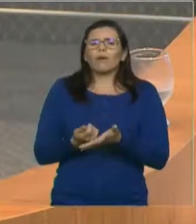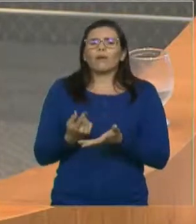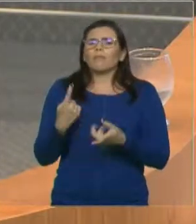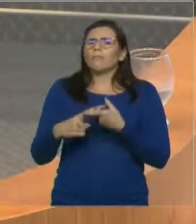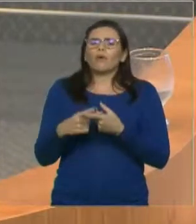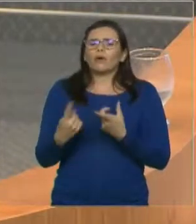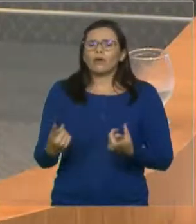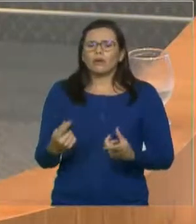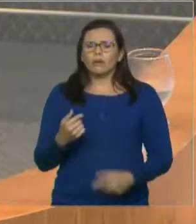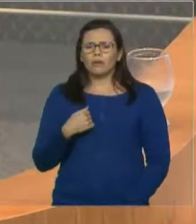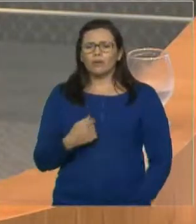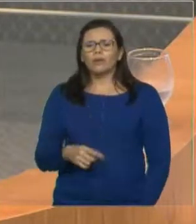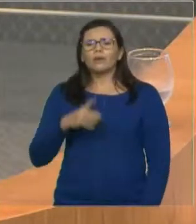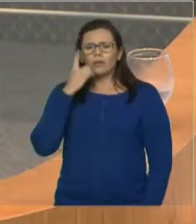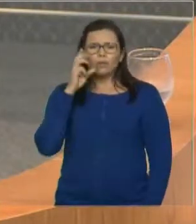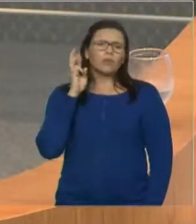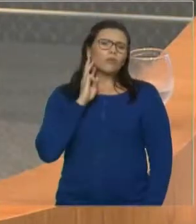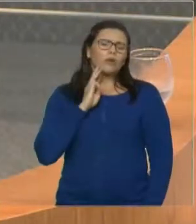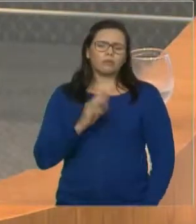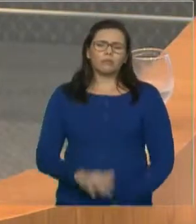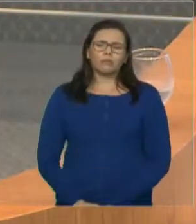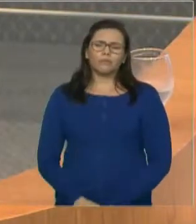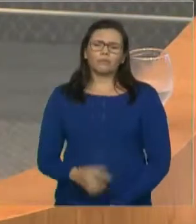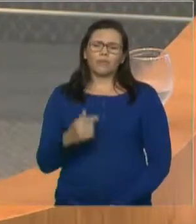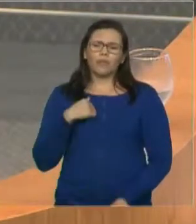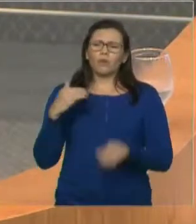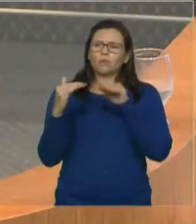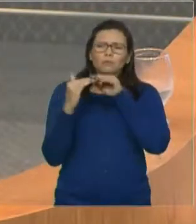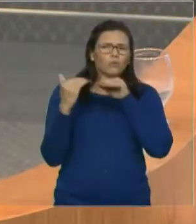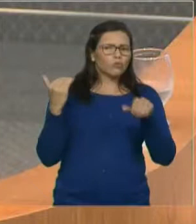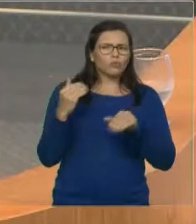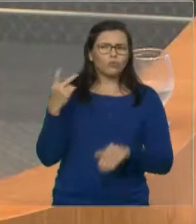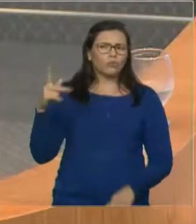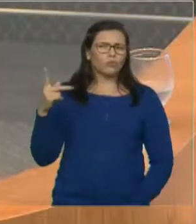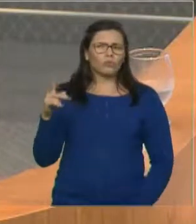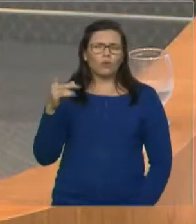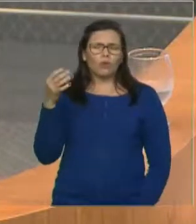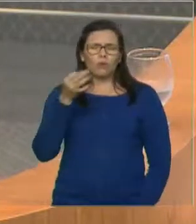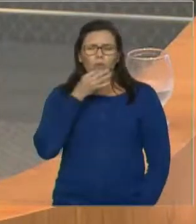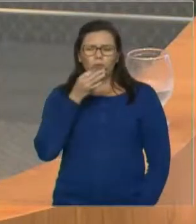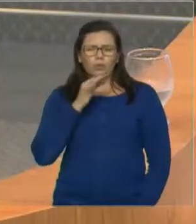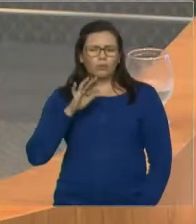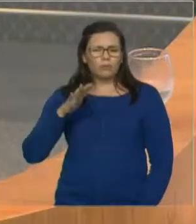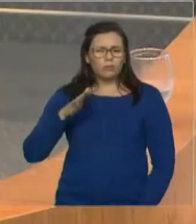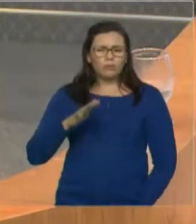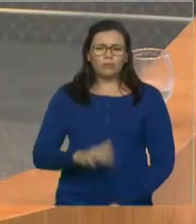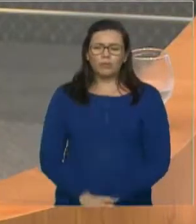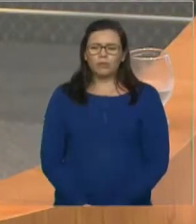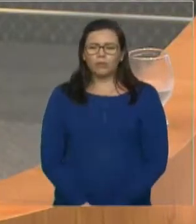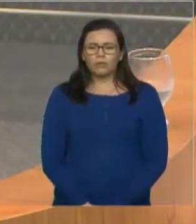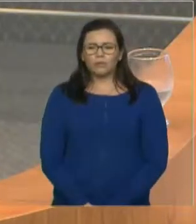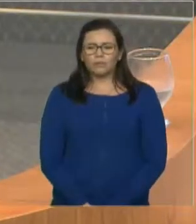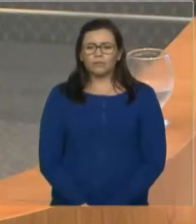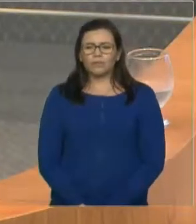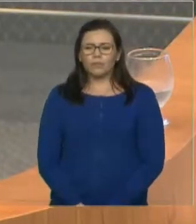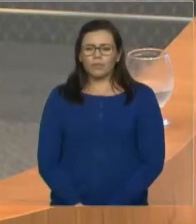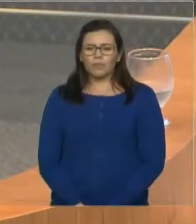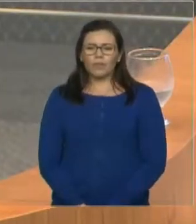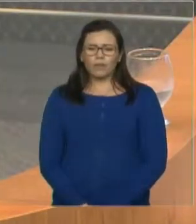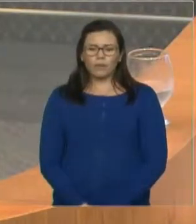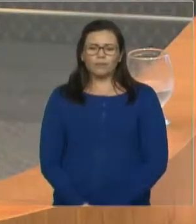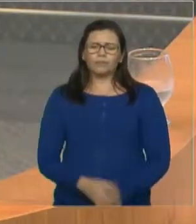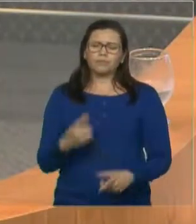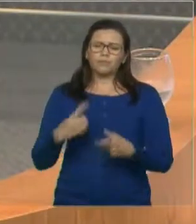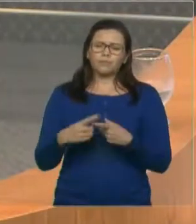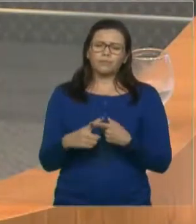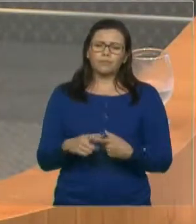até discordo um pouco da opinião de Vossa Excelência. Pois não, deputado, só com certeza. Então, eu discordo um pouco, porque Vossa